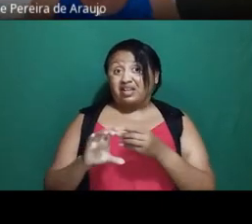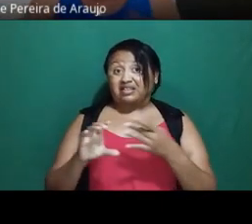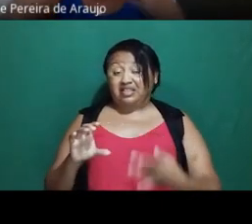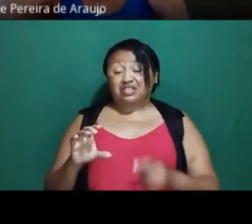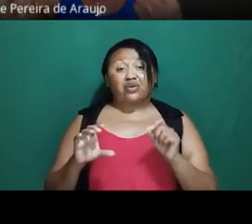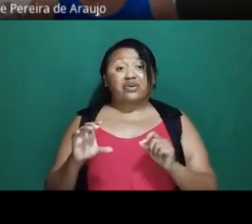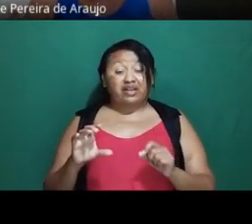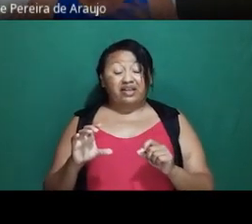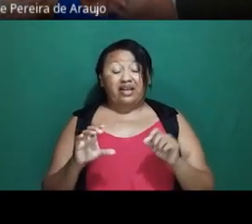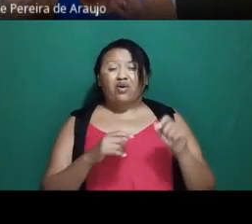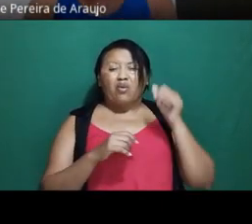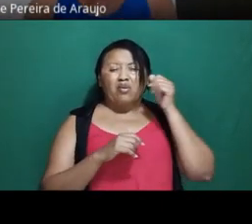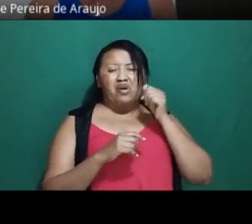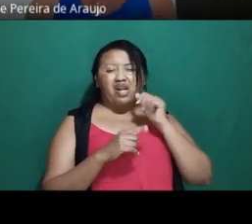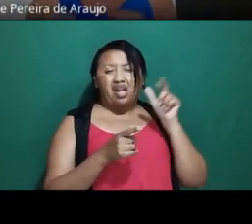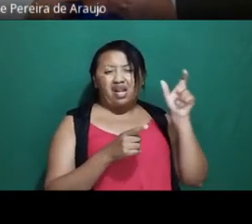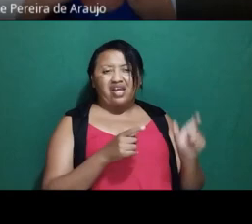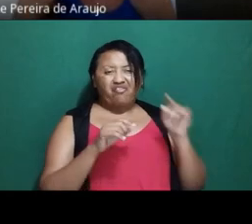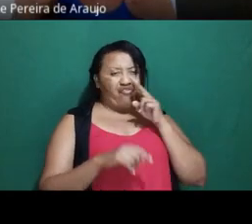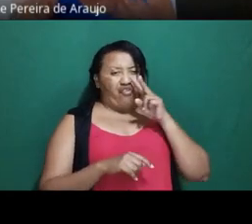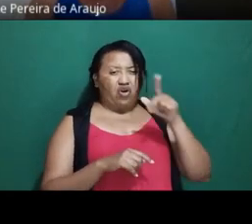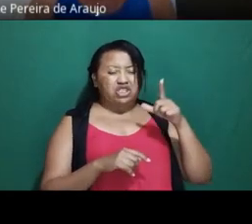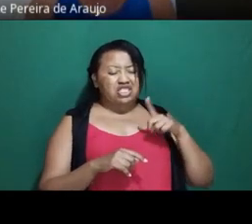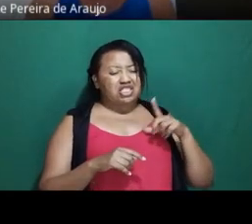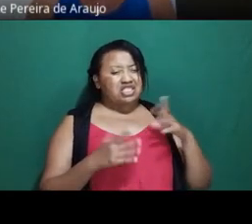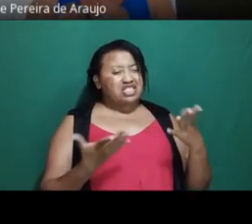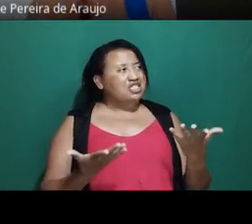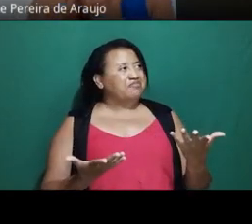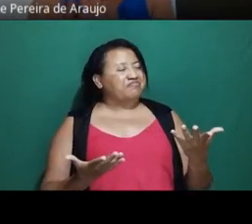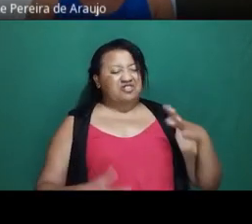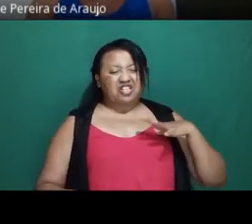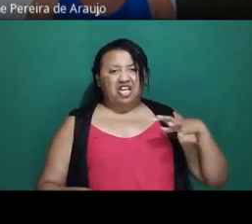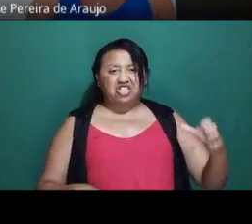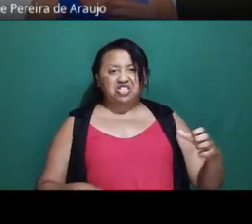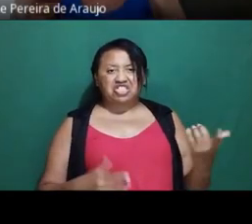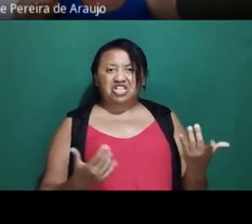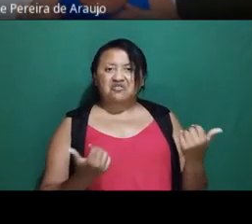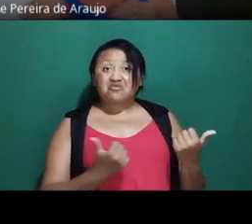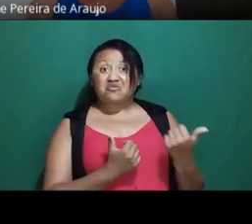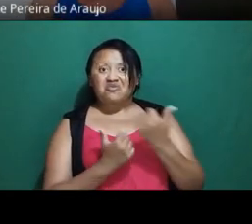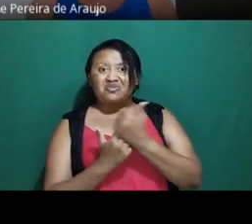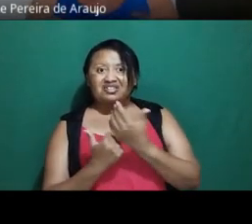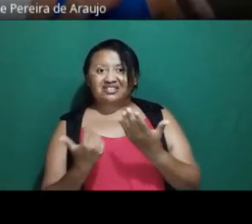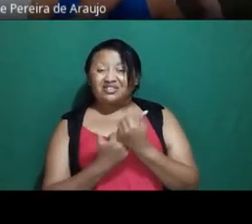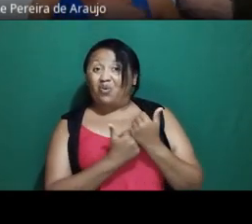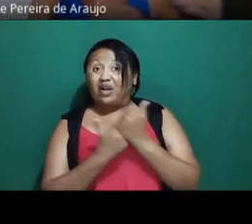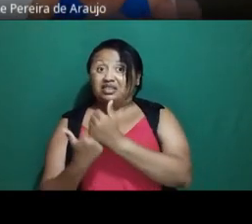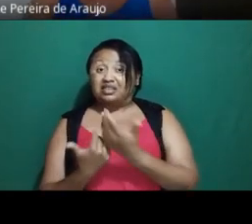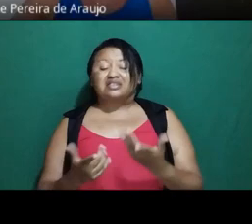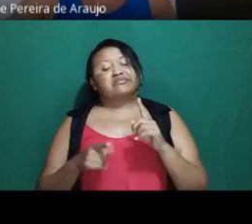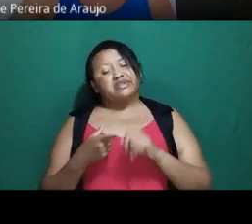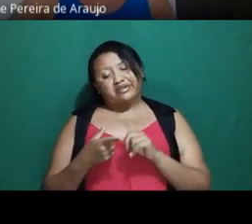características de como bertoleza era forte né como ela tinha virtudes como ela tinha qualidades mas essas qualidades